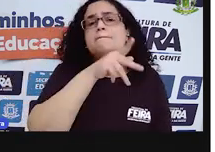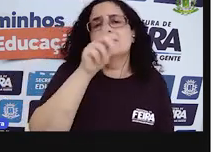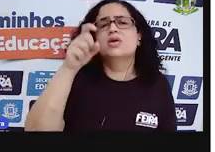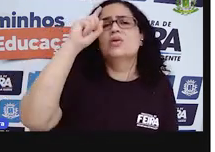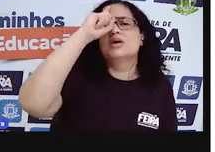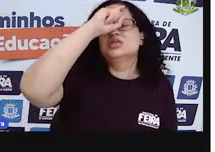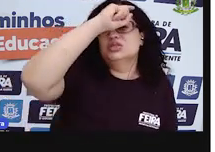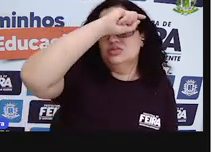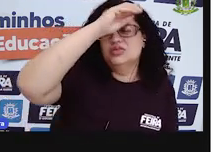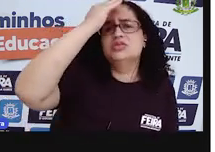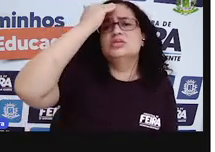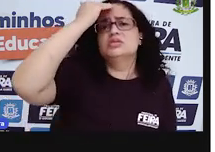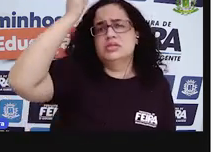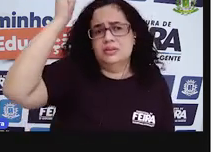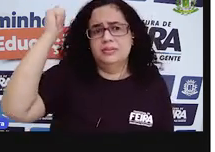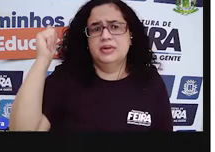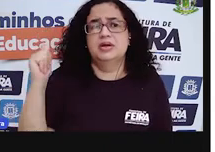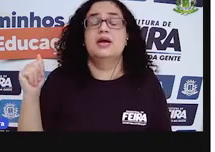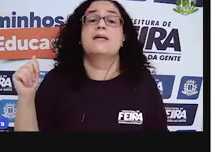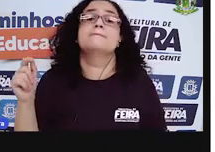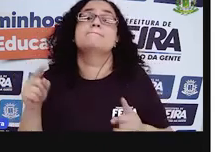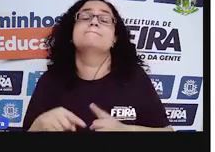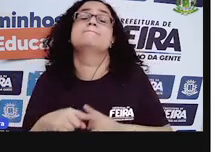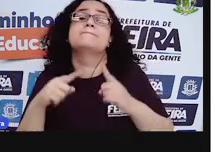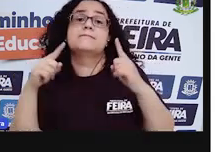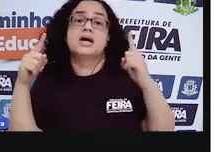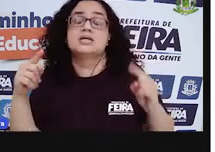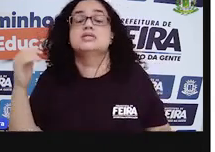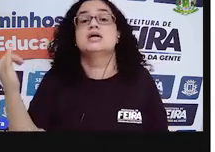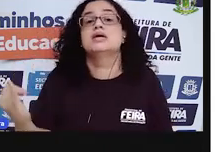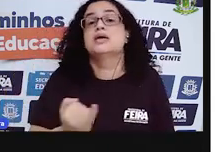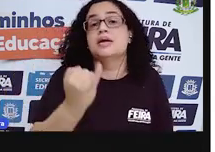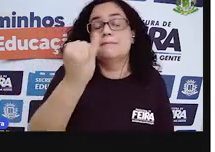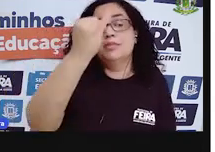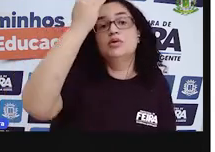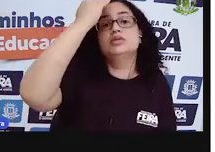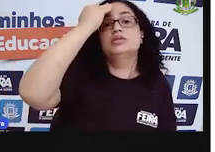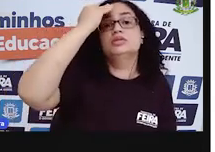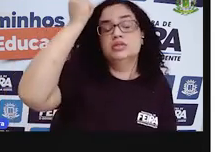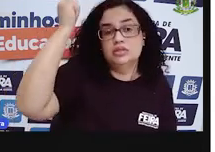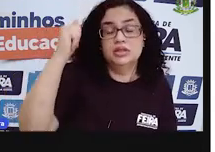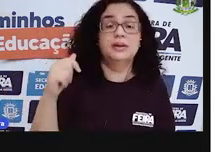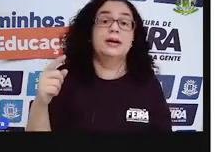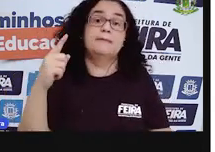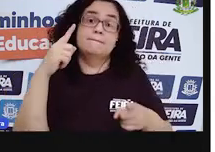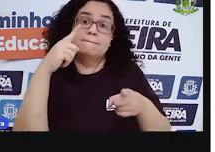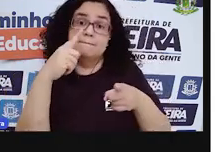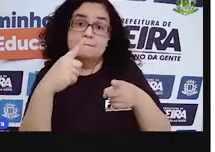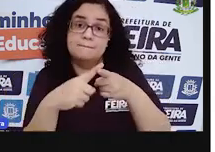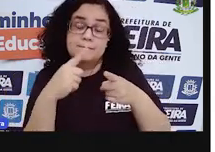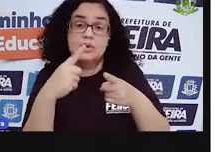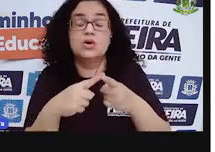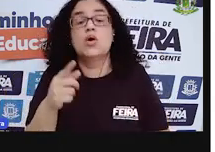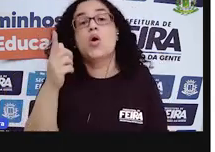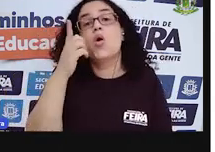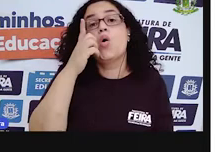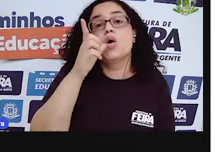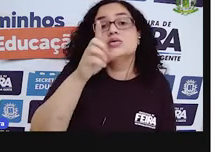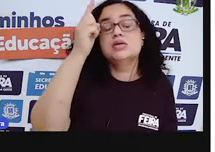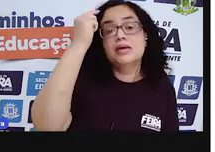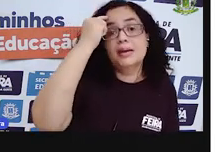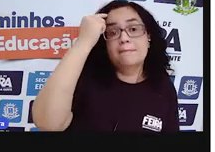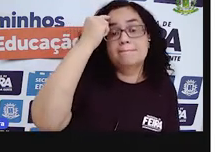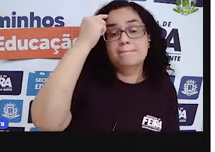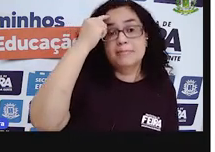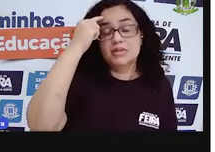professor é difícil saber né mas é importante a gente saber porque a gente consegue